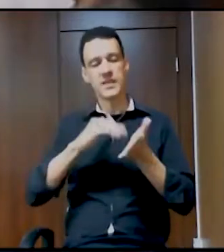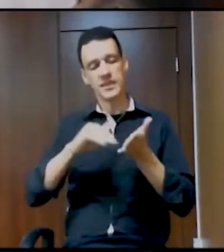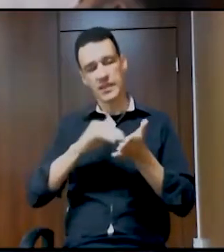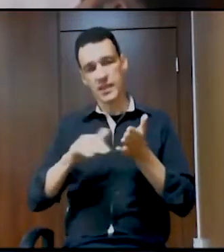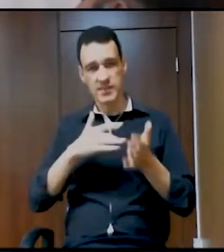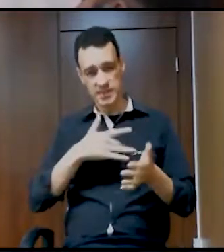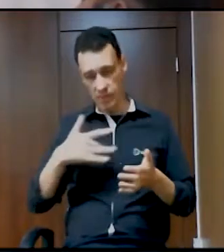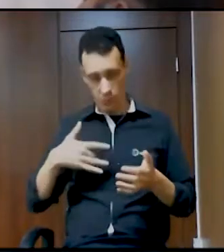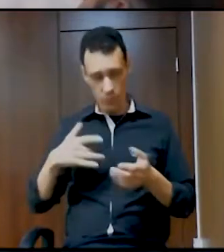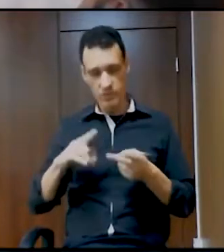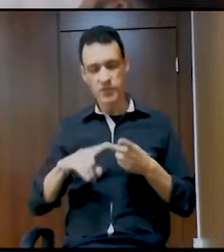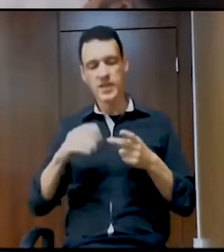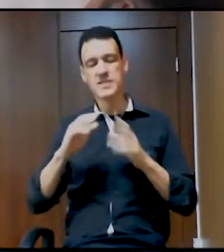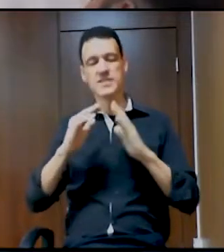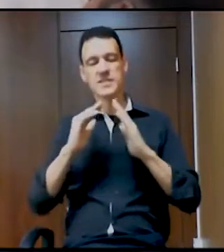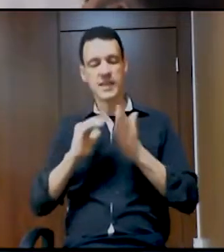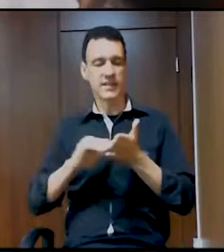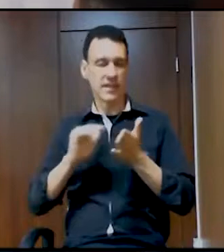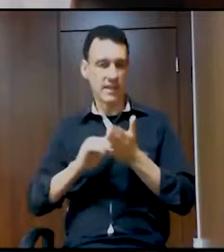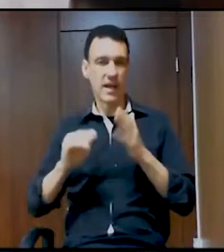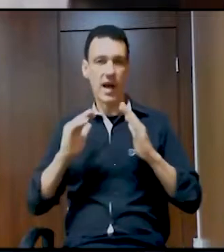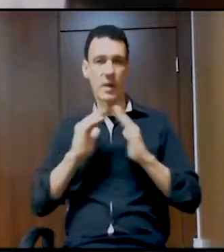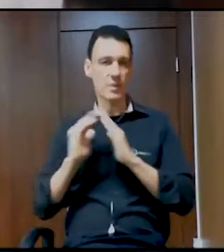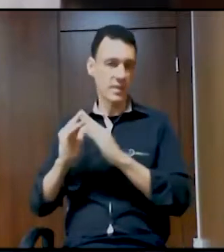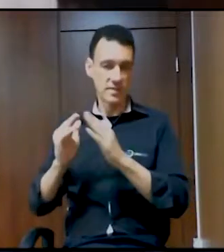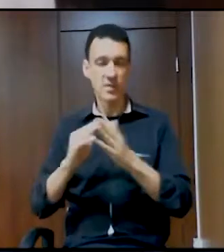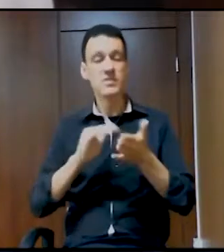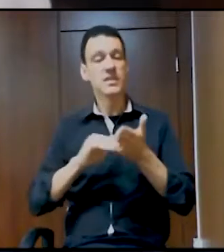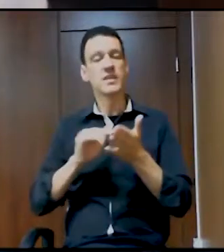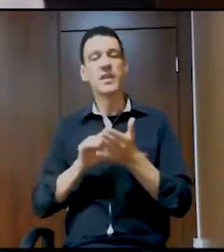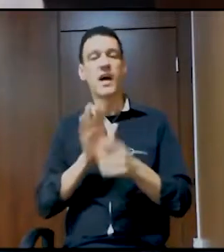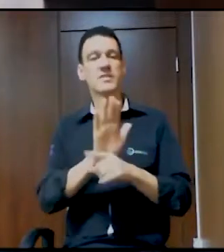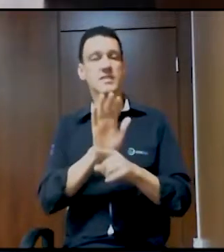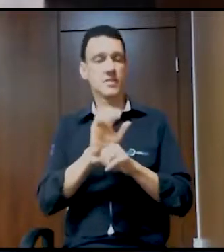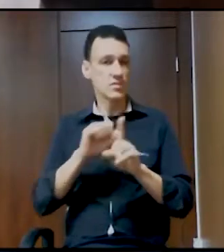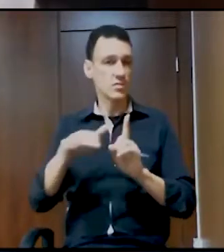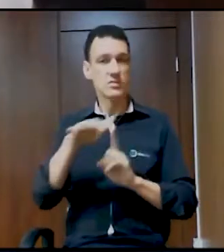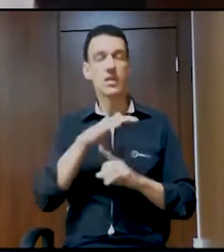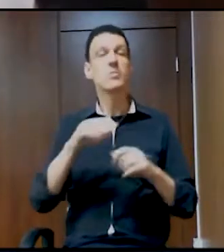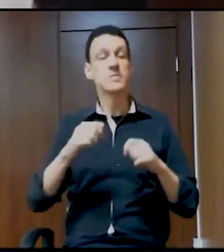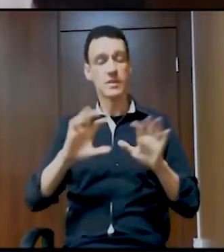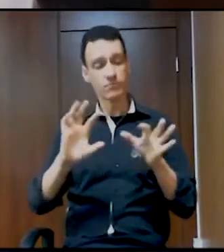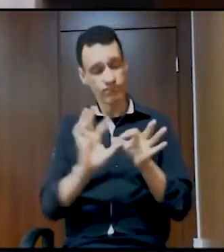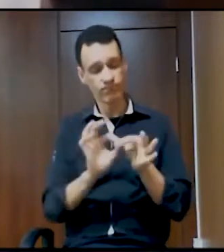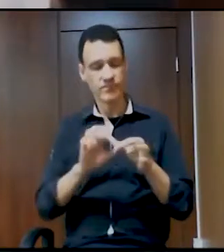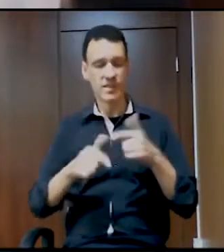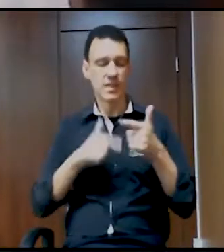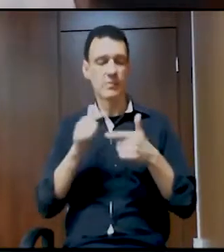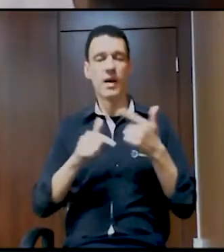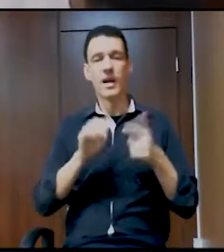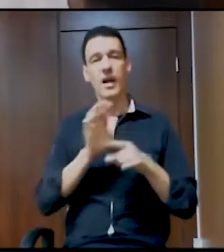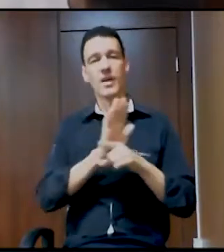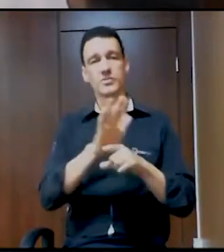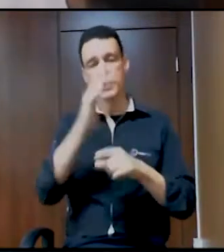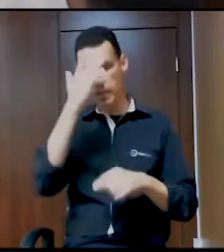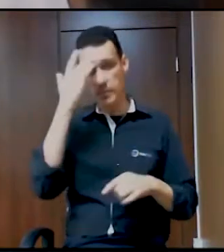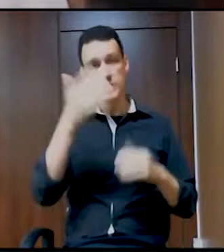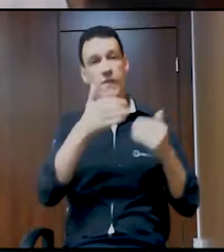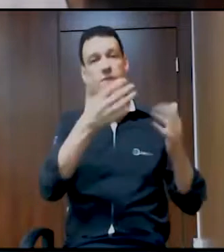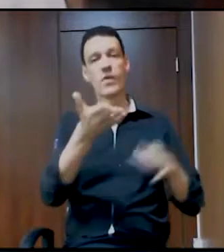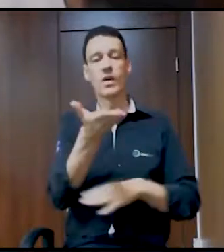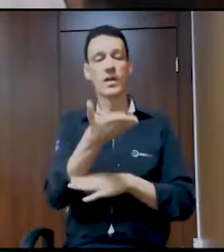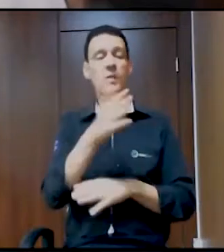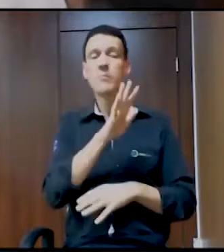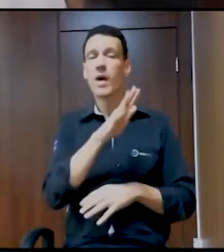Habitação e a Secretaria da Assistência Social tem que trabalhar juntos em prol da população em situação de rua. Isso